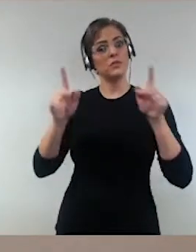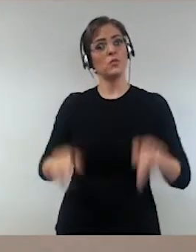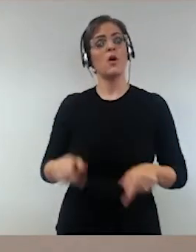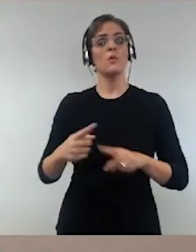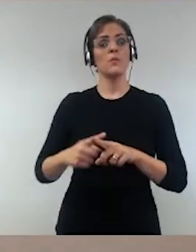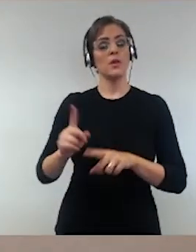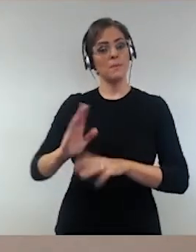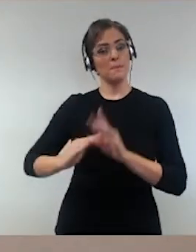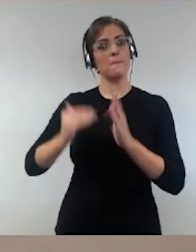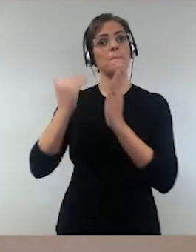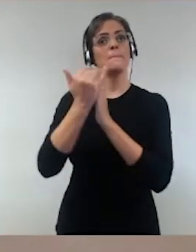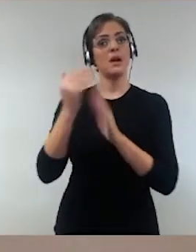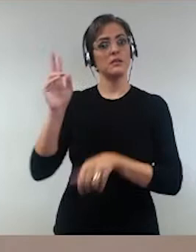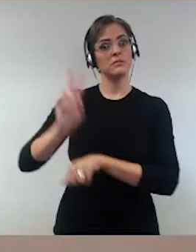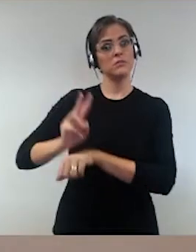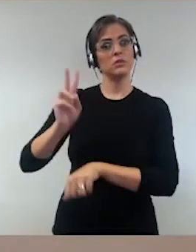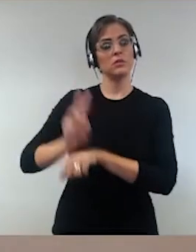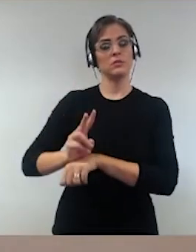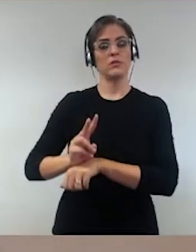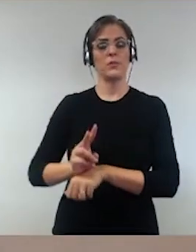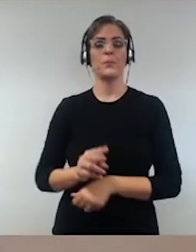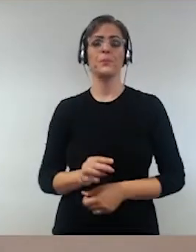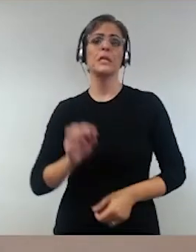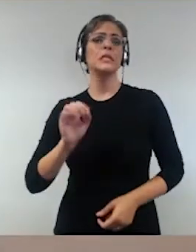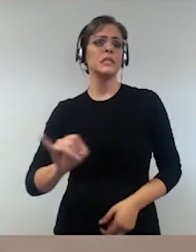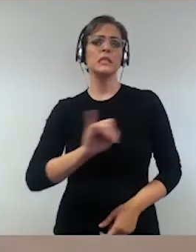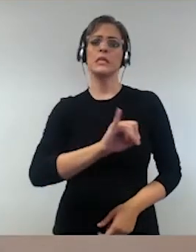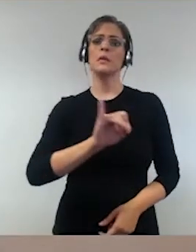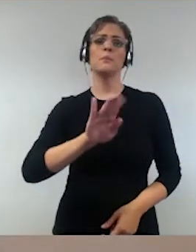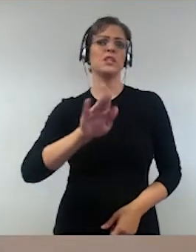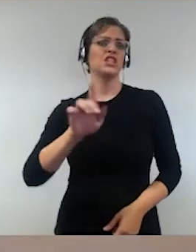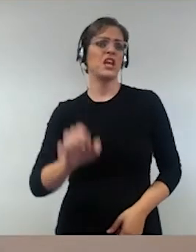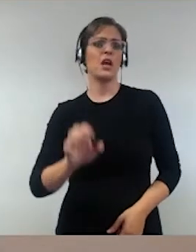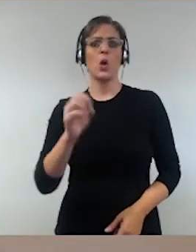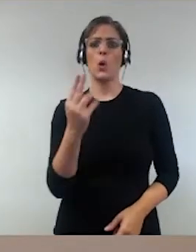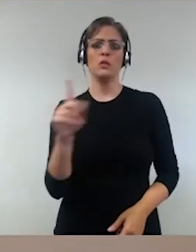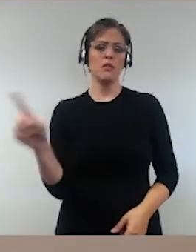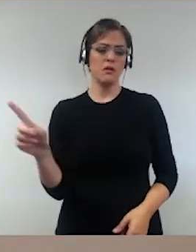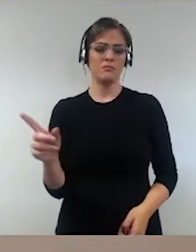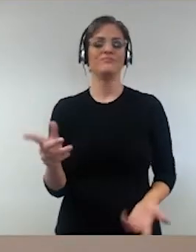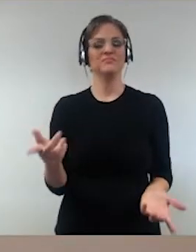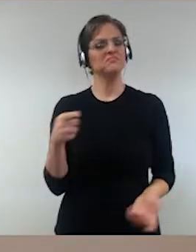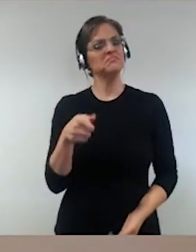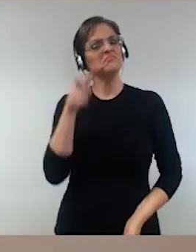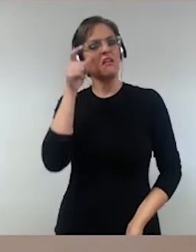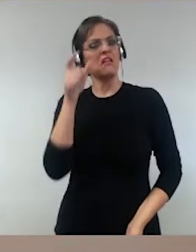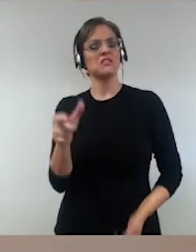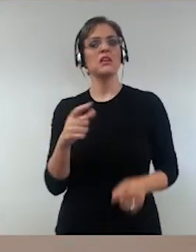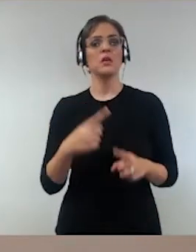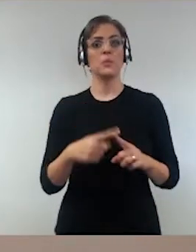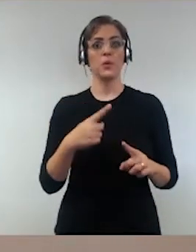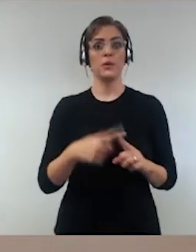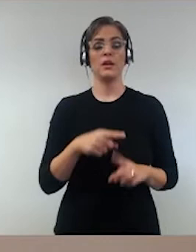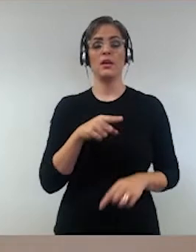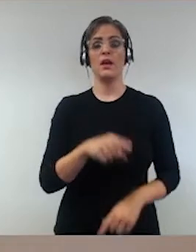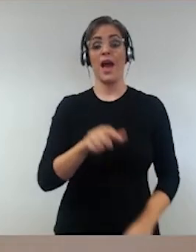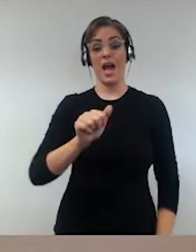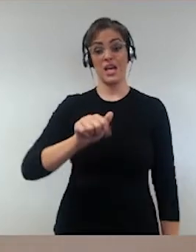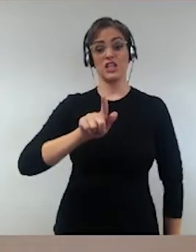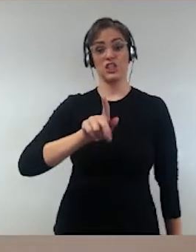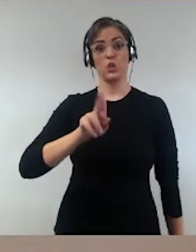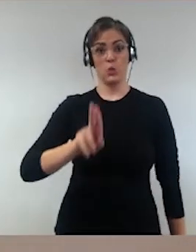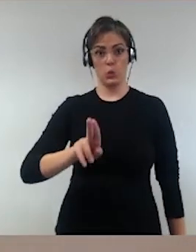e ao dizer que, mesmo no caso do IBGE, e aqui é interessante, porque quando a gente olha a defesa da